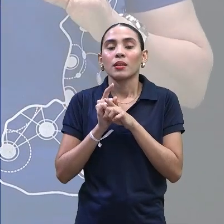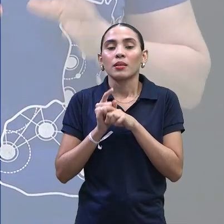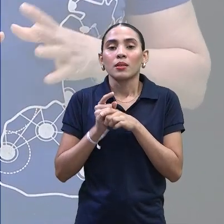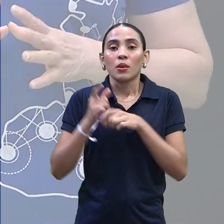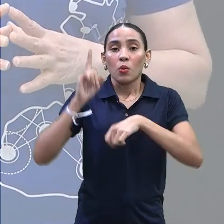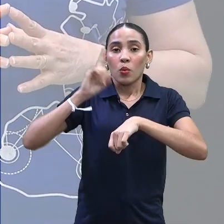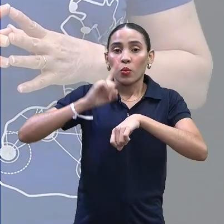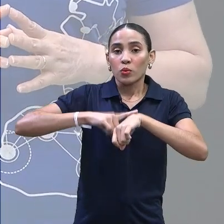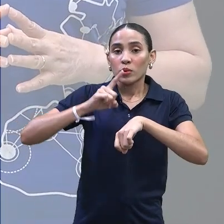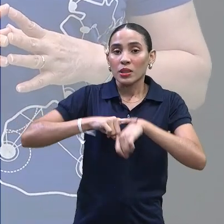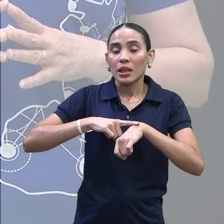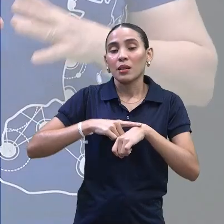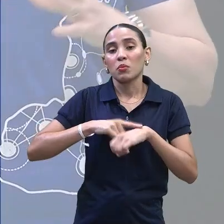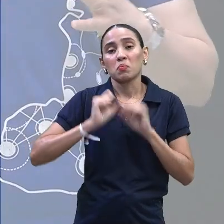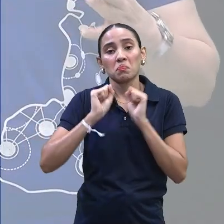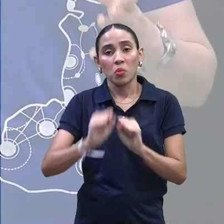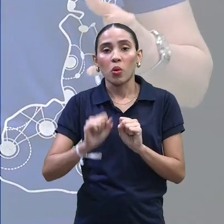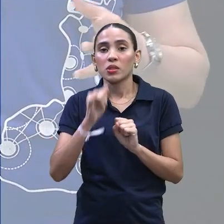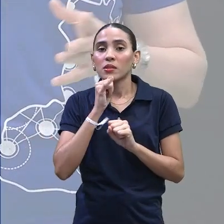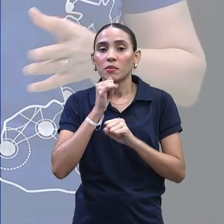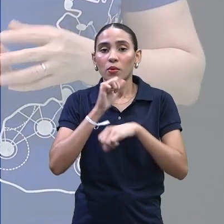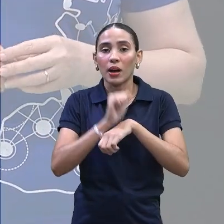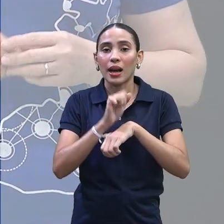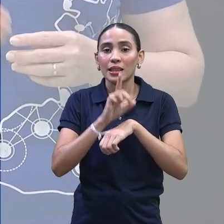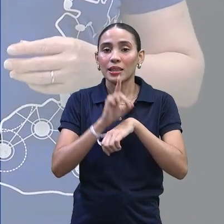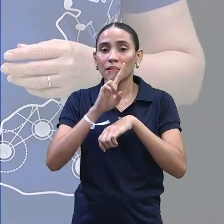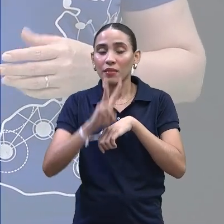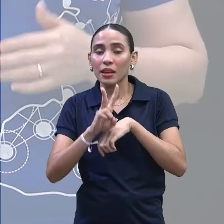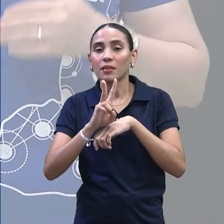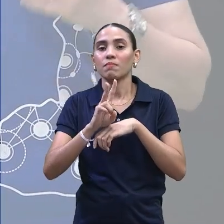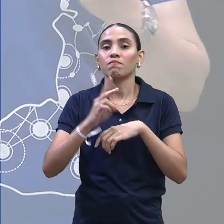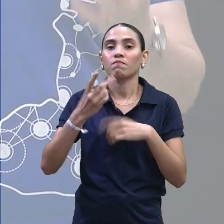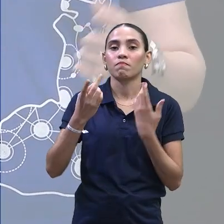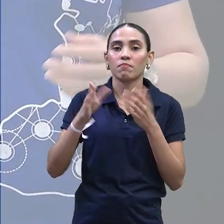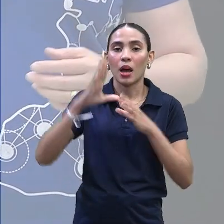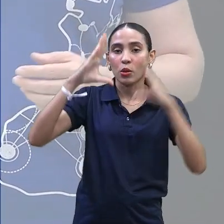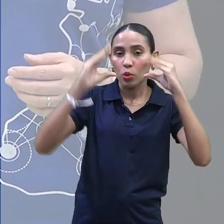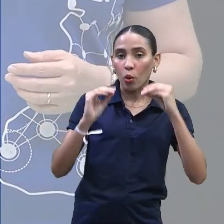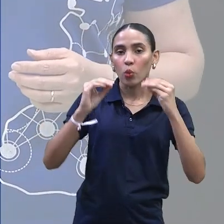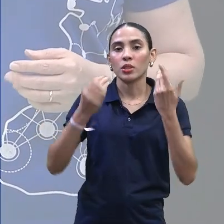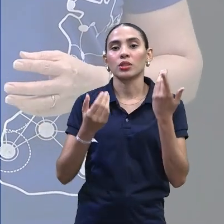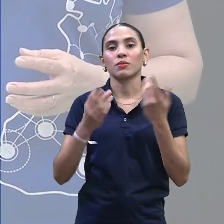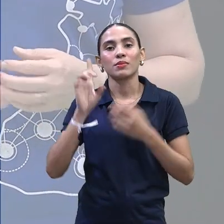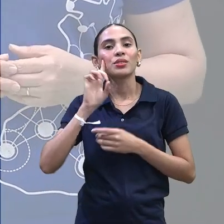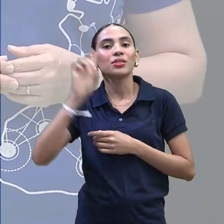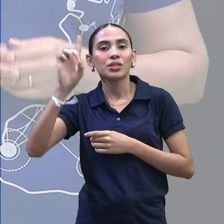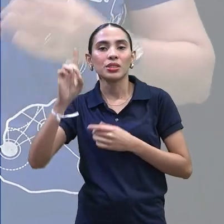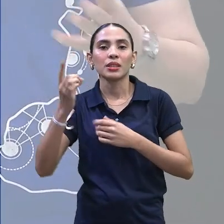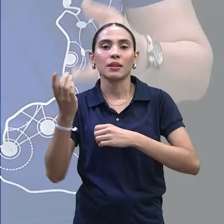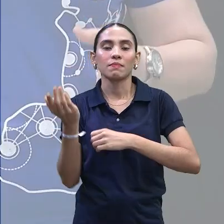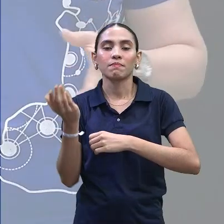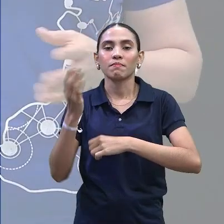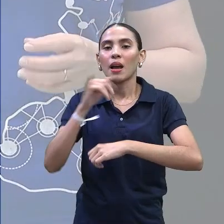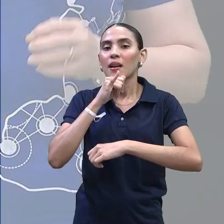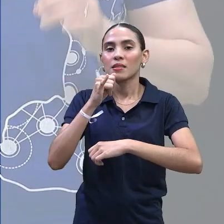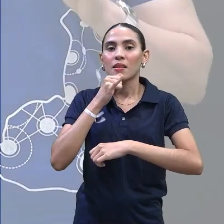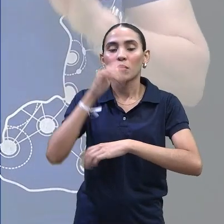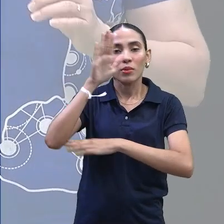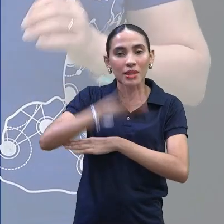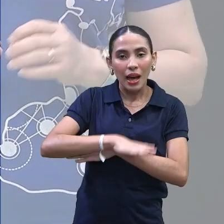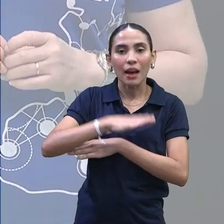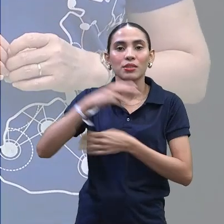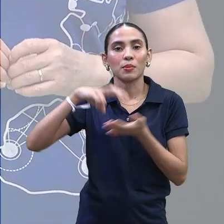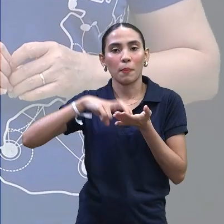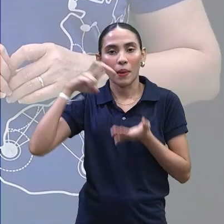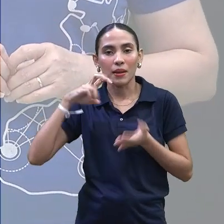ser caracterizado por meio de um advérbio, né, de tempo, à noite, em dia, à tarde, pela manhã. Então,